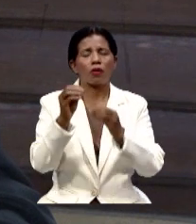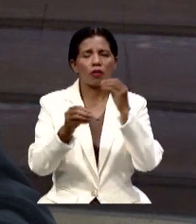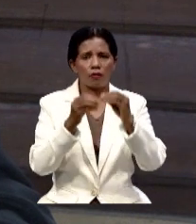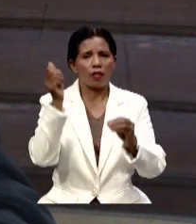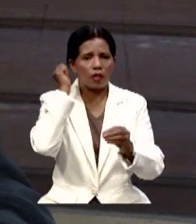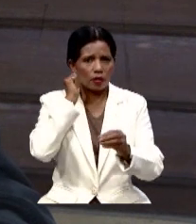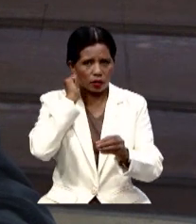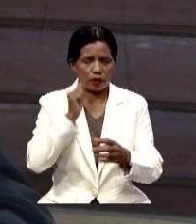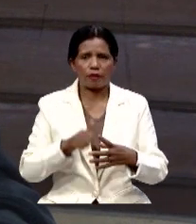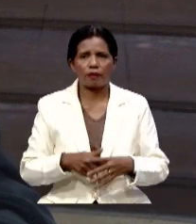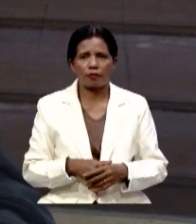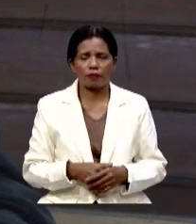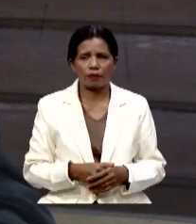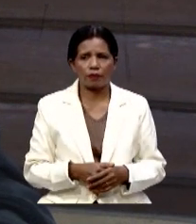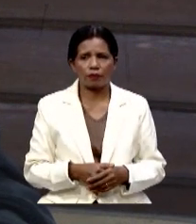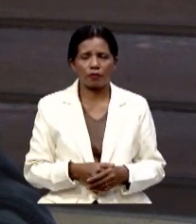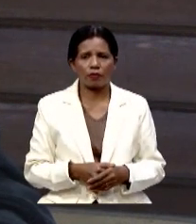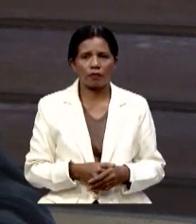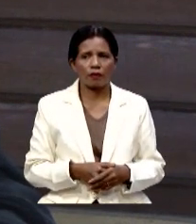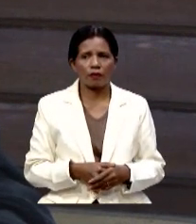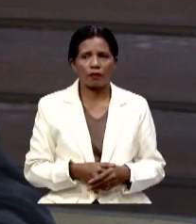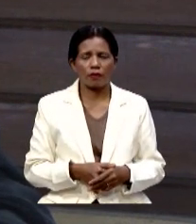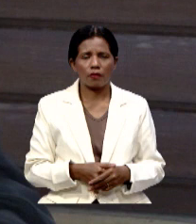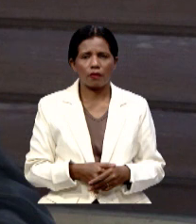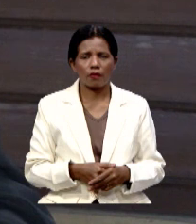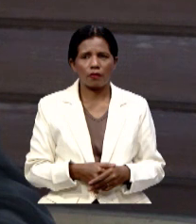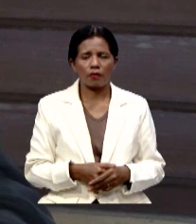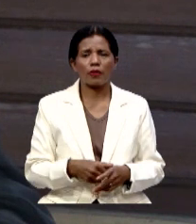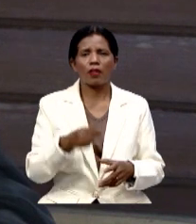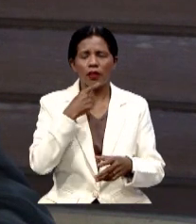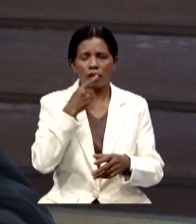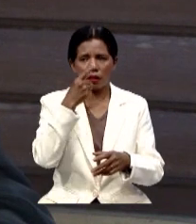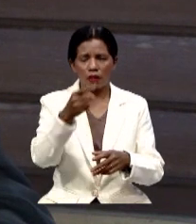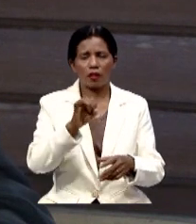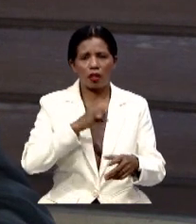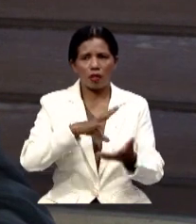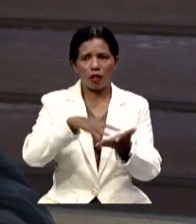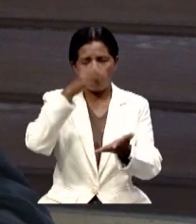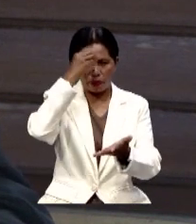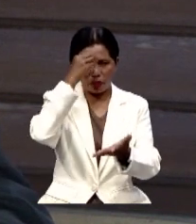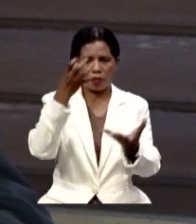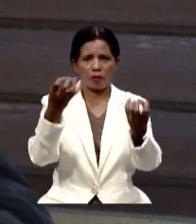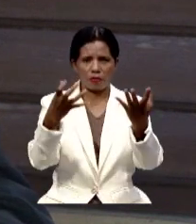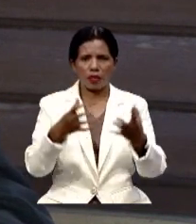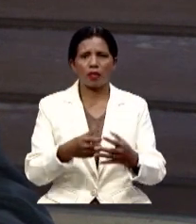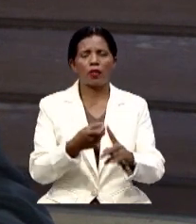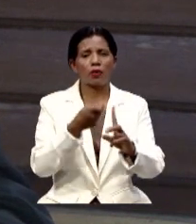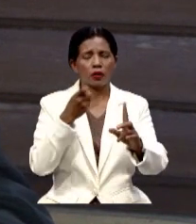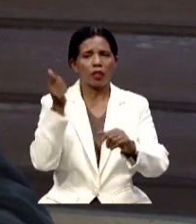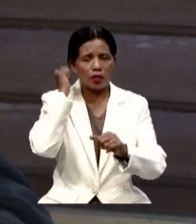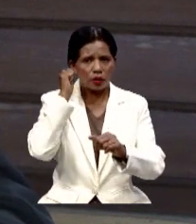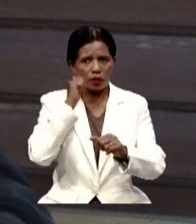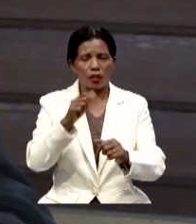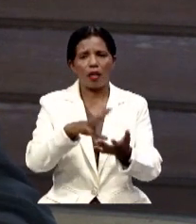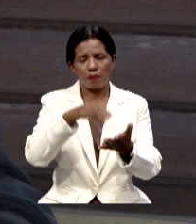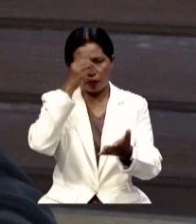União. Deve, na altura de Ancari, que eu aprendi com o Barro, aprendi com o